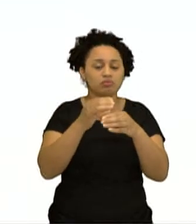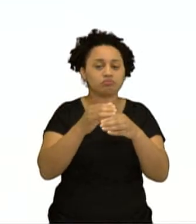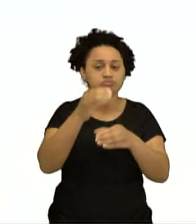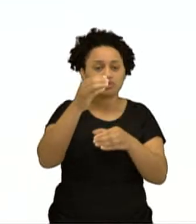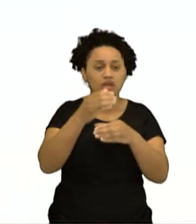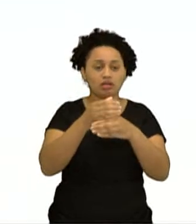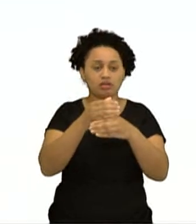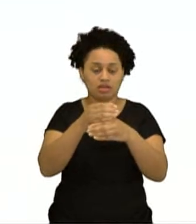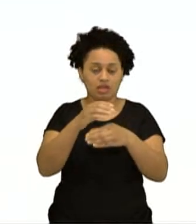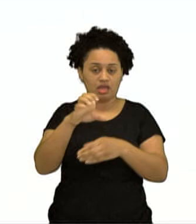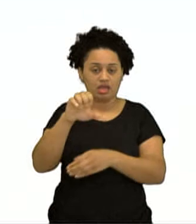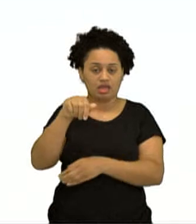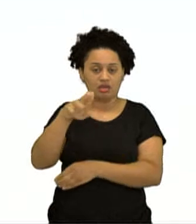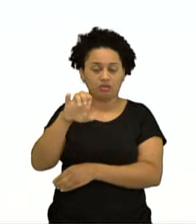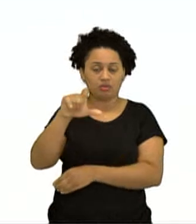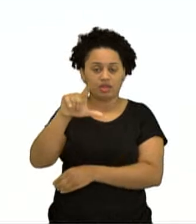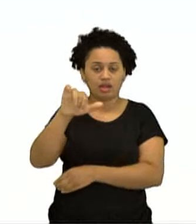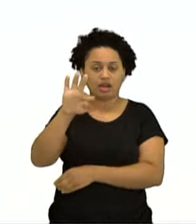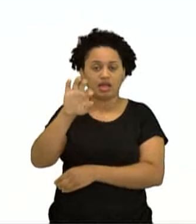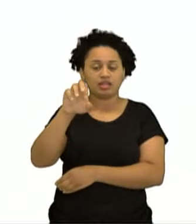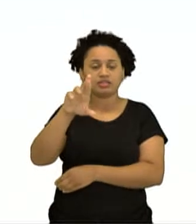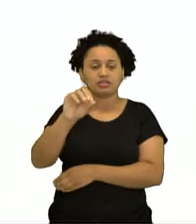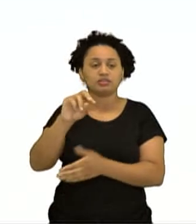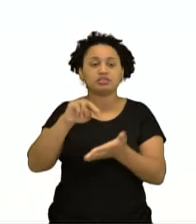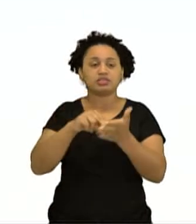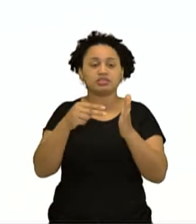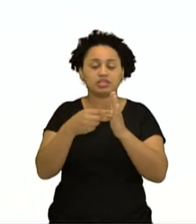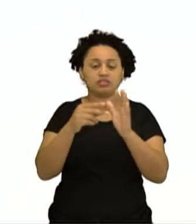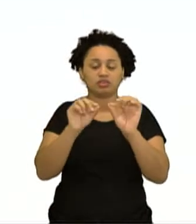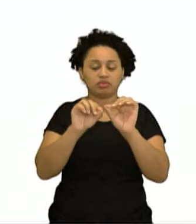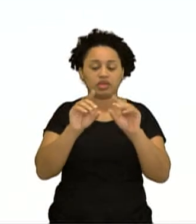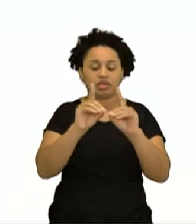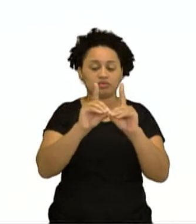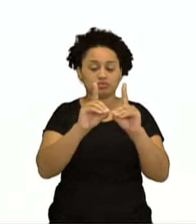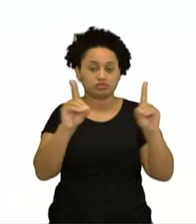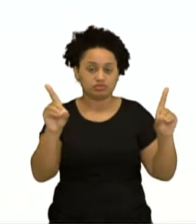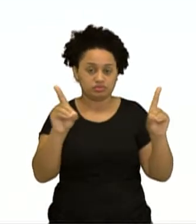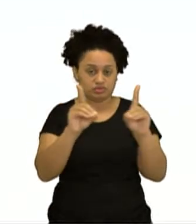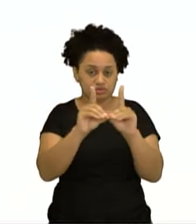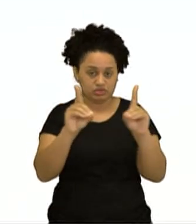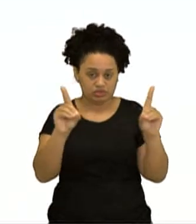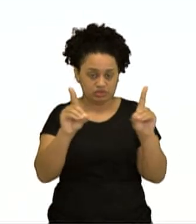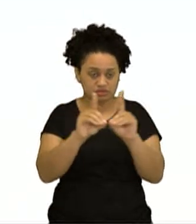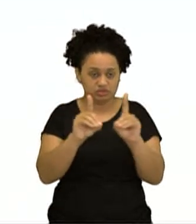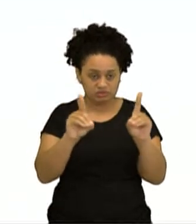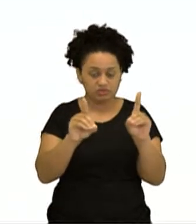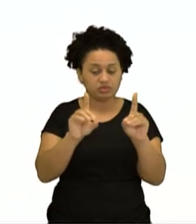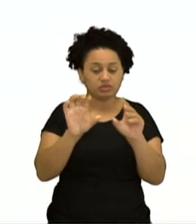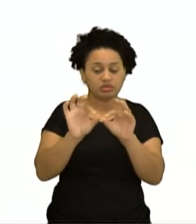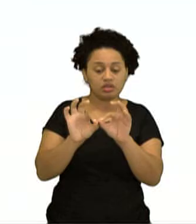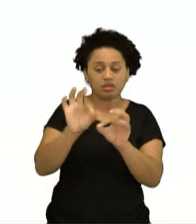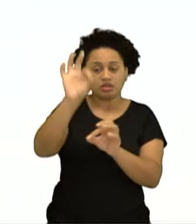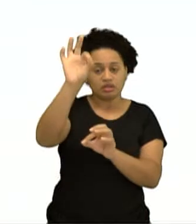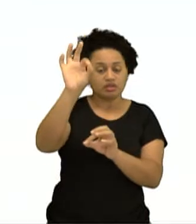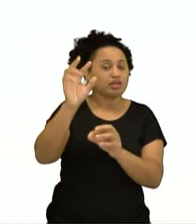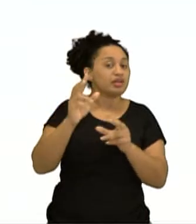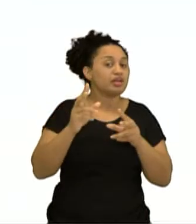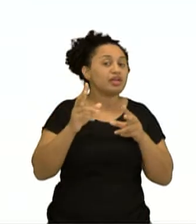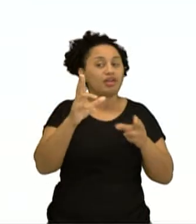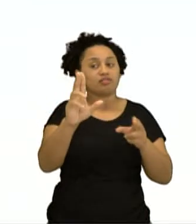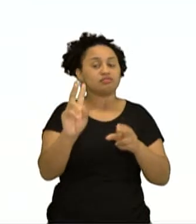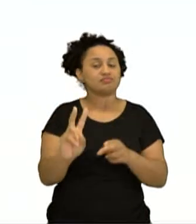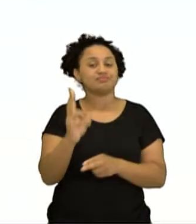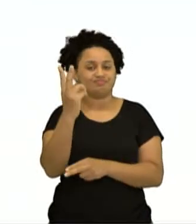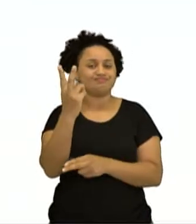O cilindro equilátero, a característica dele, que o diâmetro, que é 2 vezes o raio, é igual à